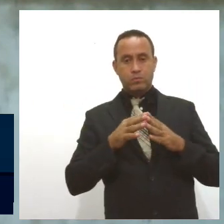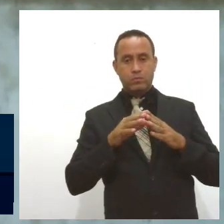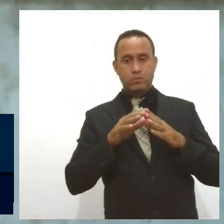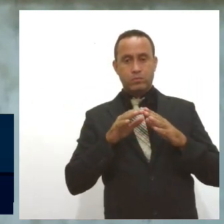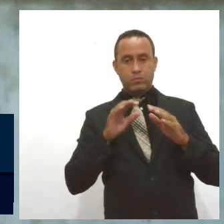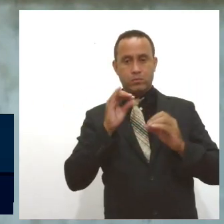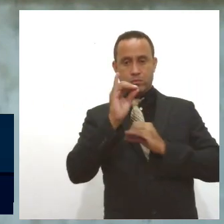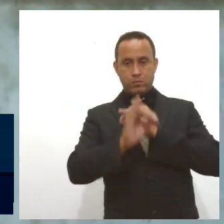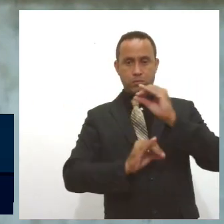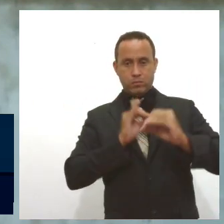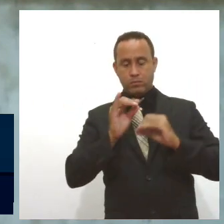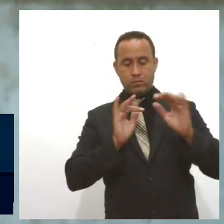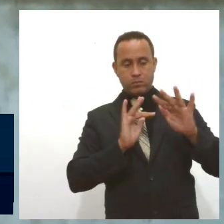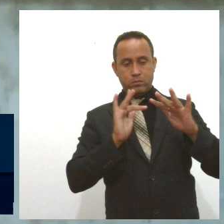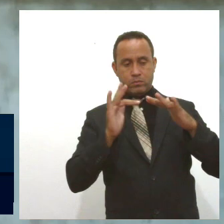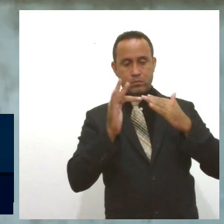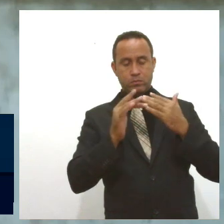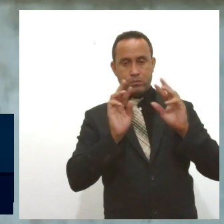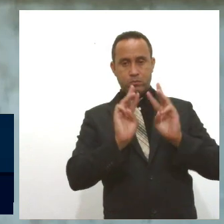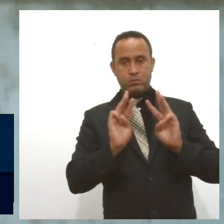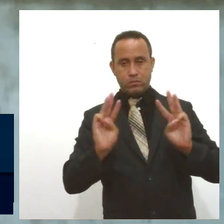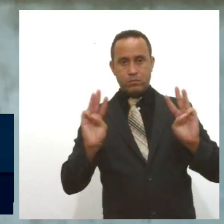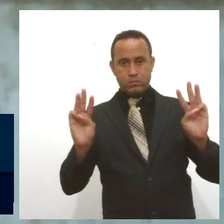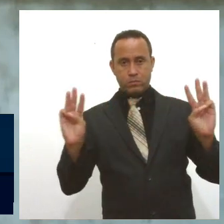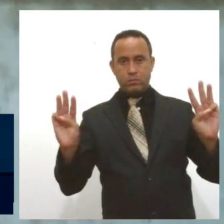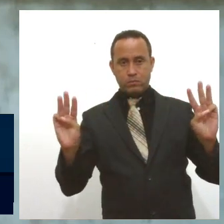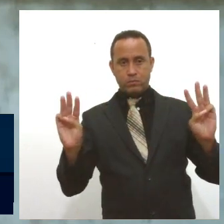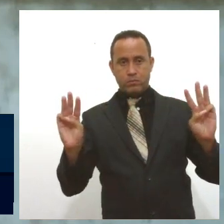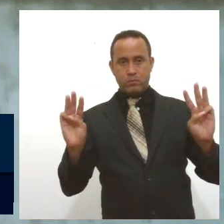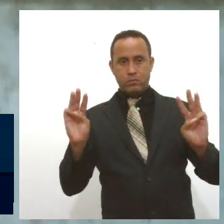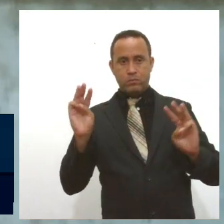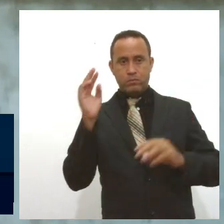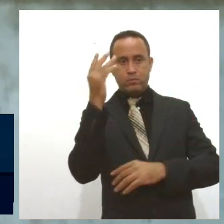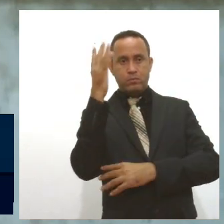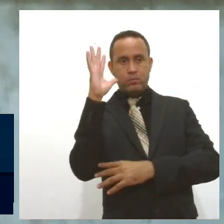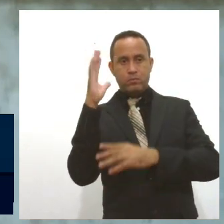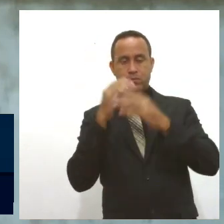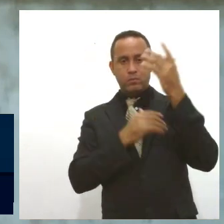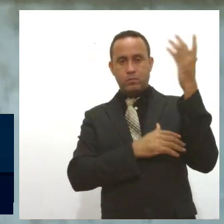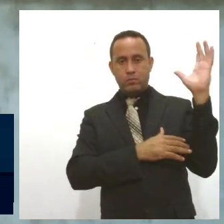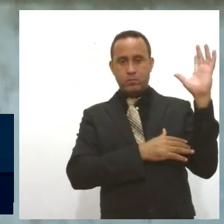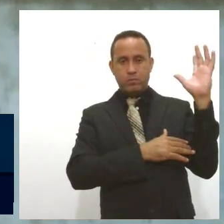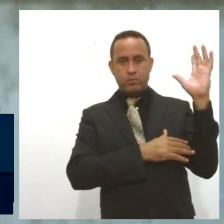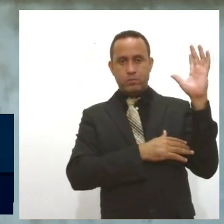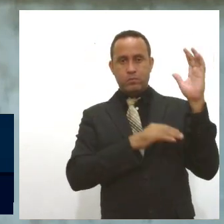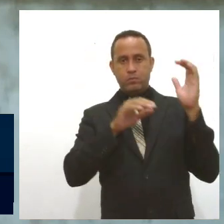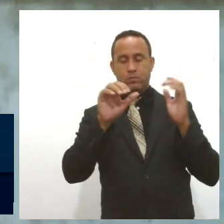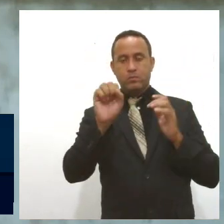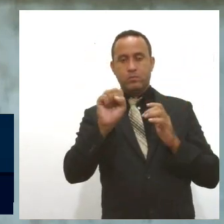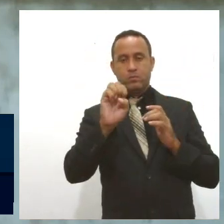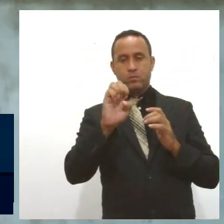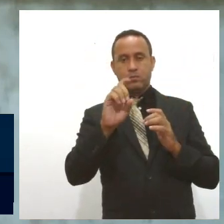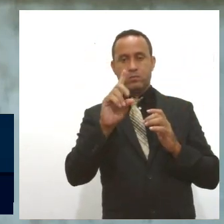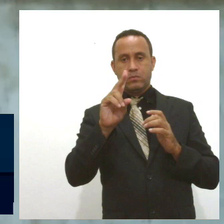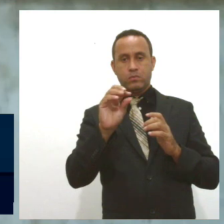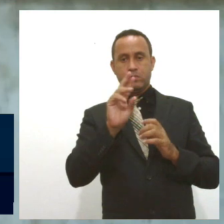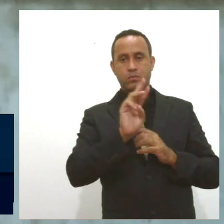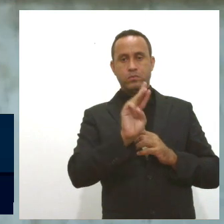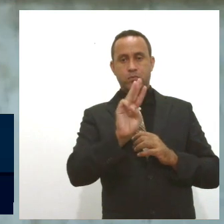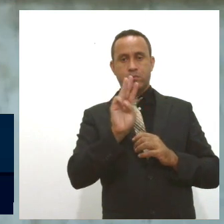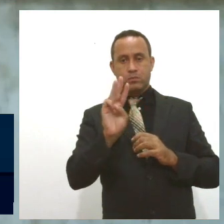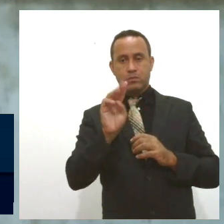acessar o nosso portal de recursos hídricos e o portal do meio ambiente, na página da Sedurbis, né, que é